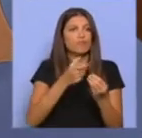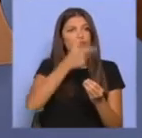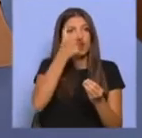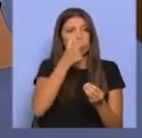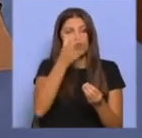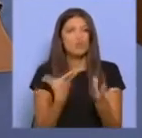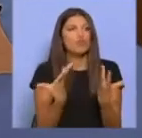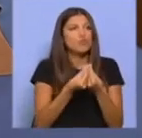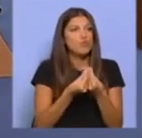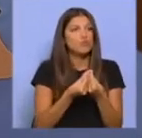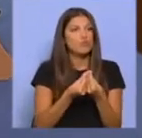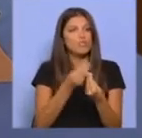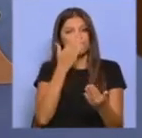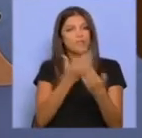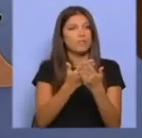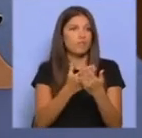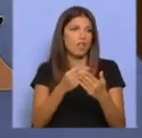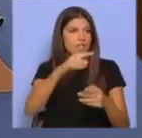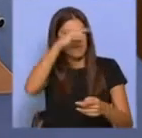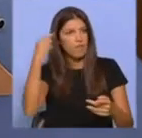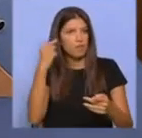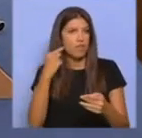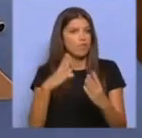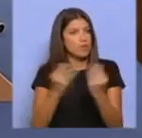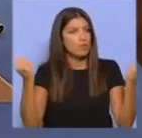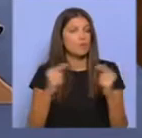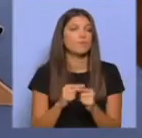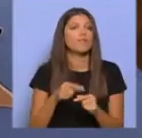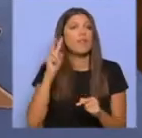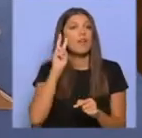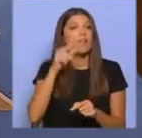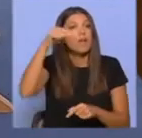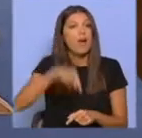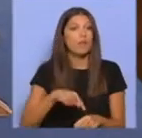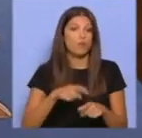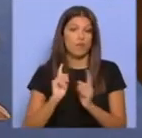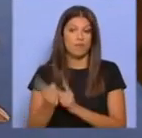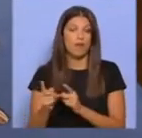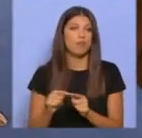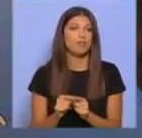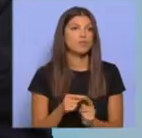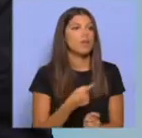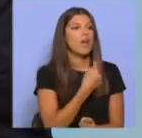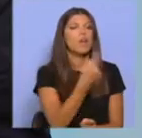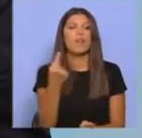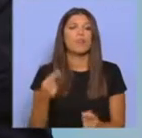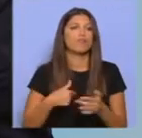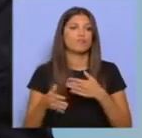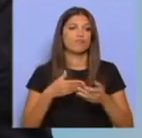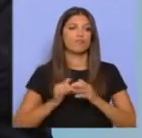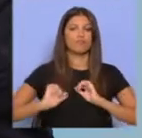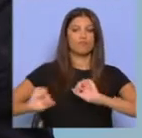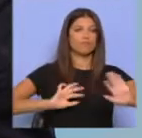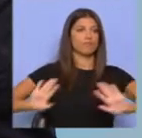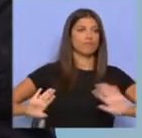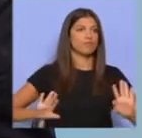essas dificuldades. E o que realmente vimos, numa reação imediata logo em março, foi cada um no salve-se quem puder. E